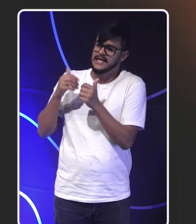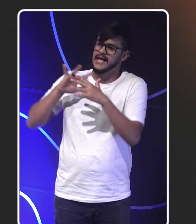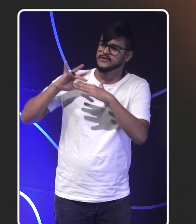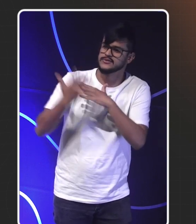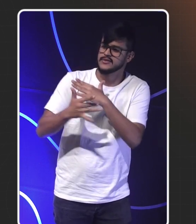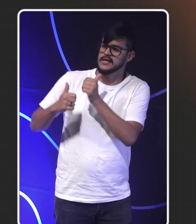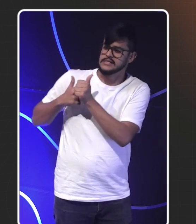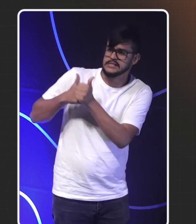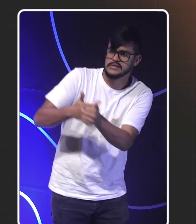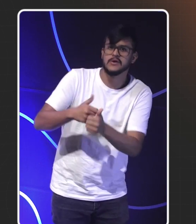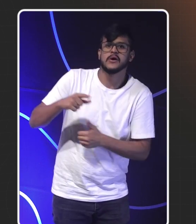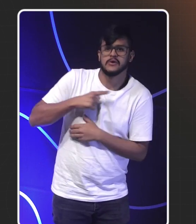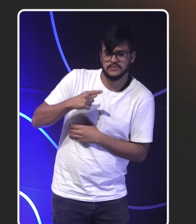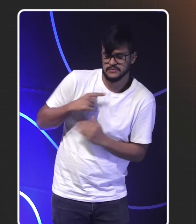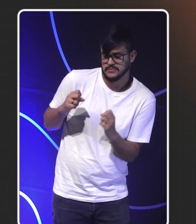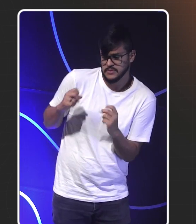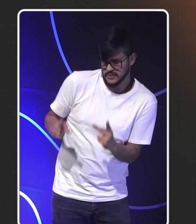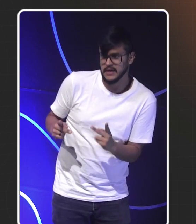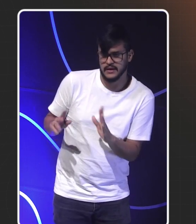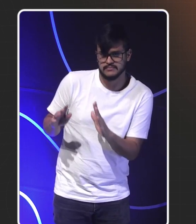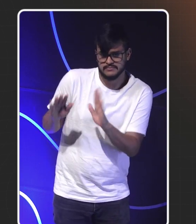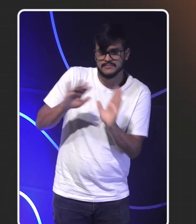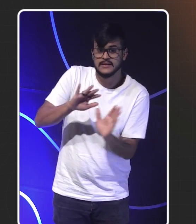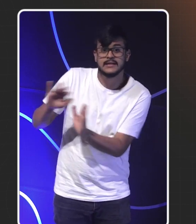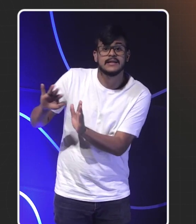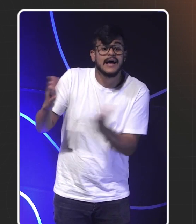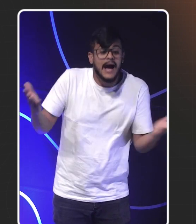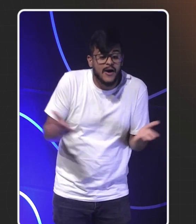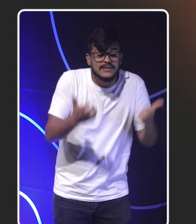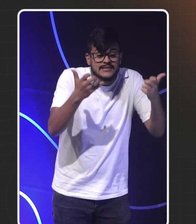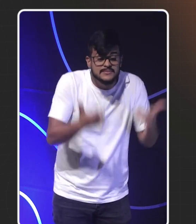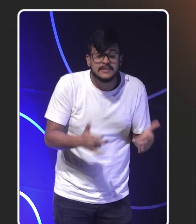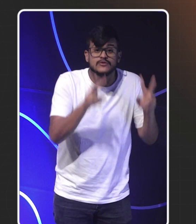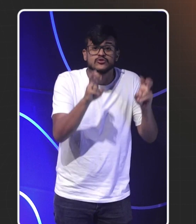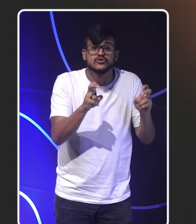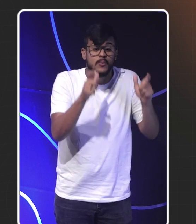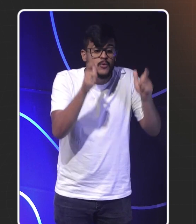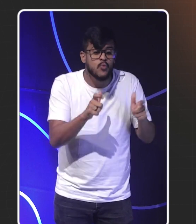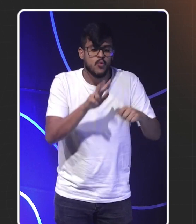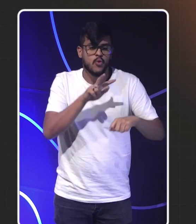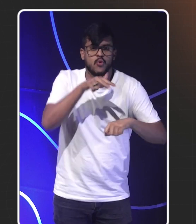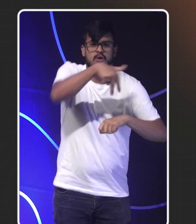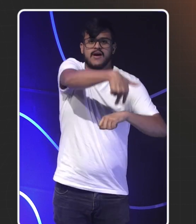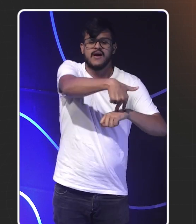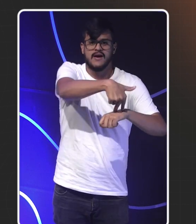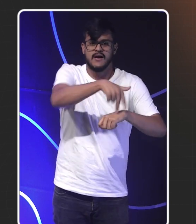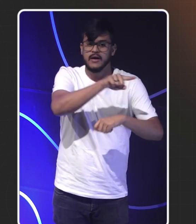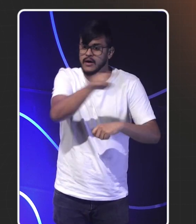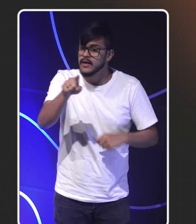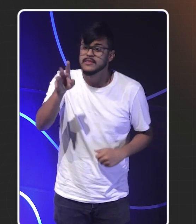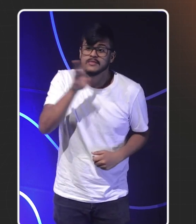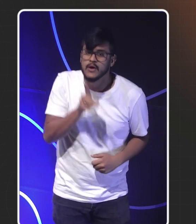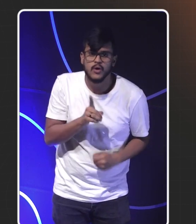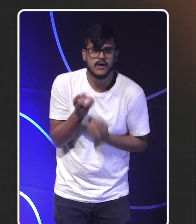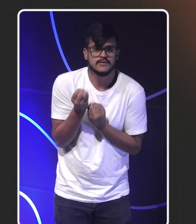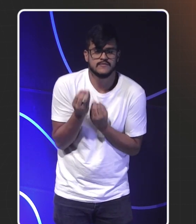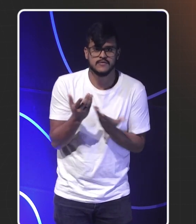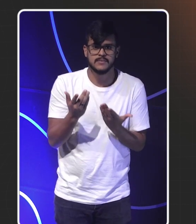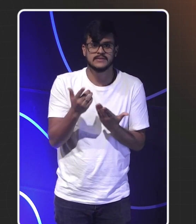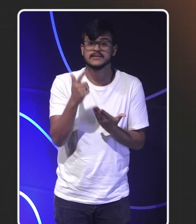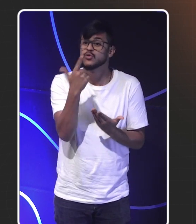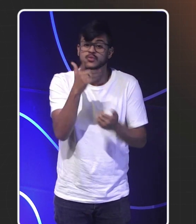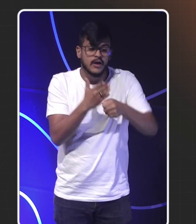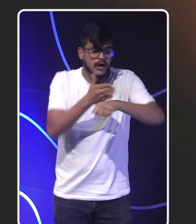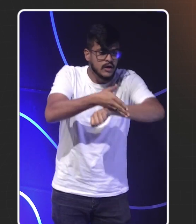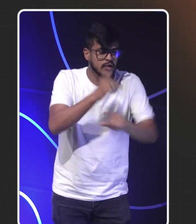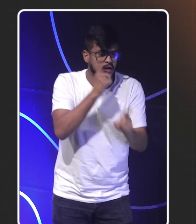números de curtidas, não, a gente está falando sobre divulgar aquilo para quem não conhece informação, quem não tem acesso à informação.